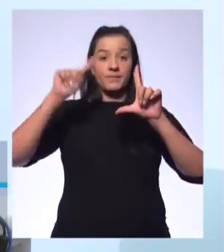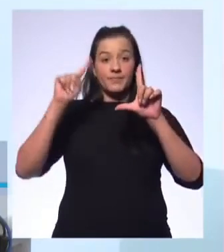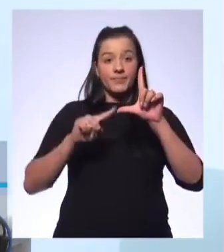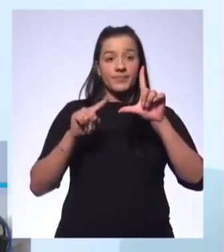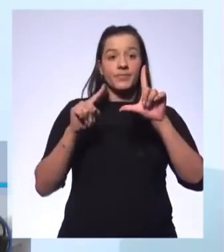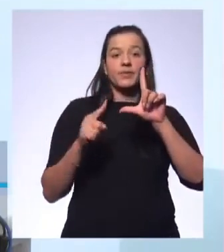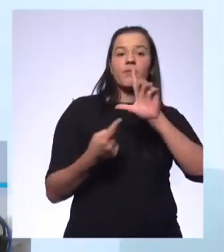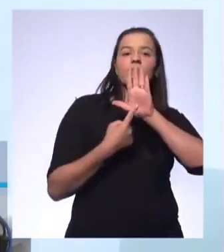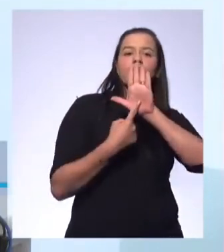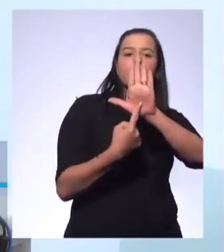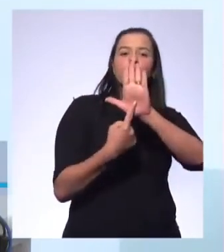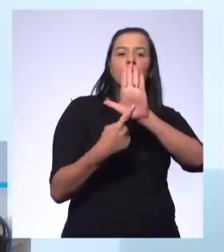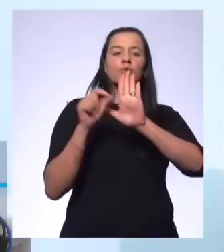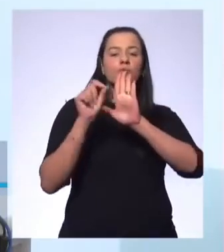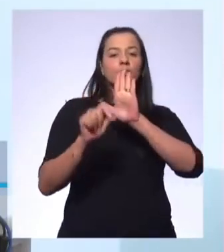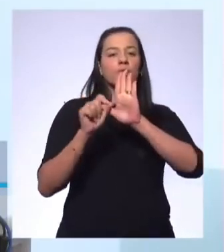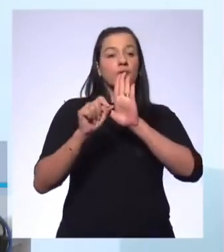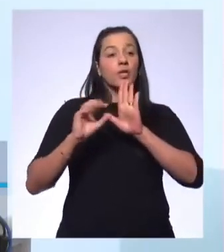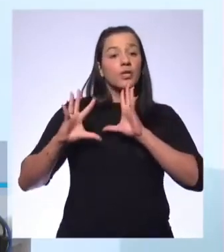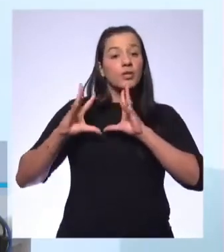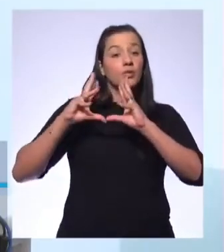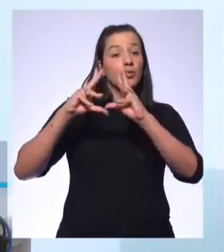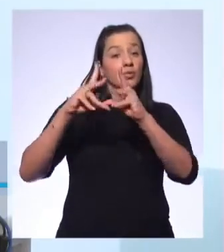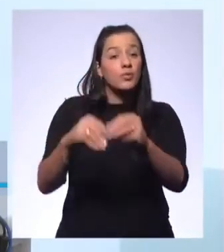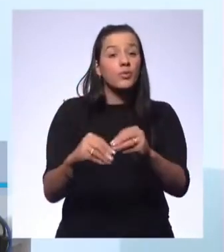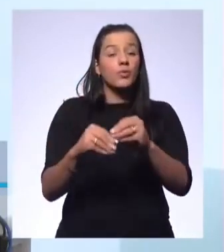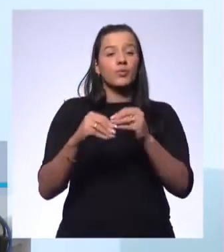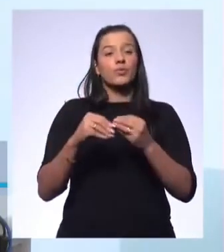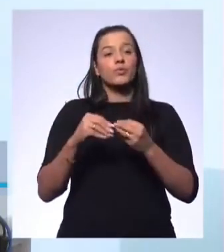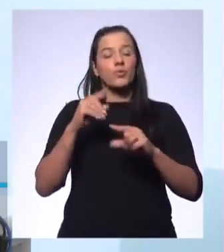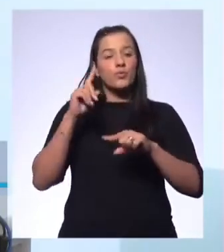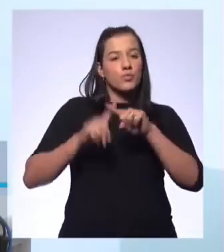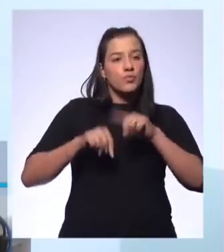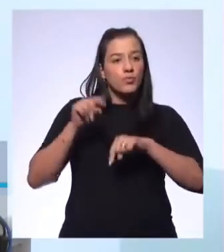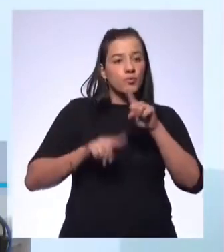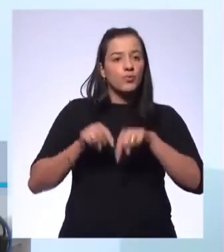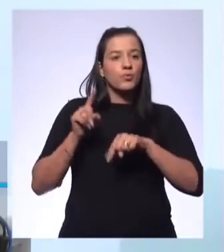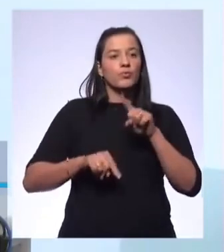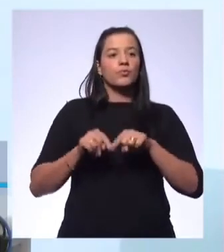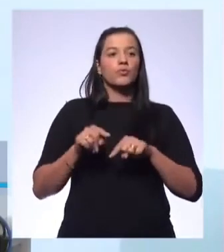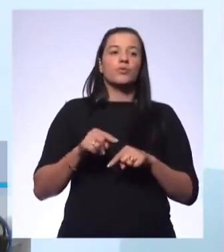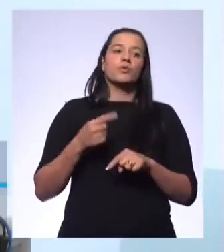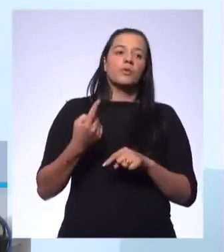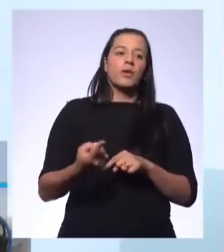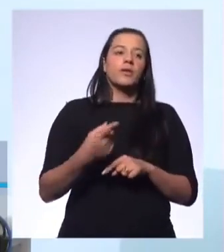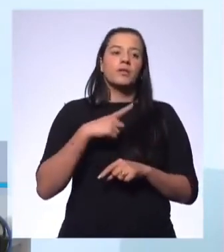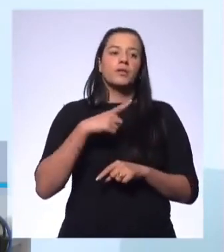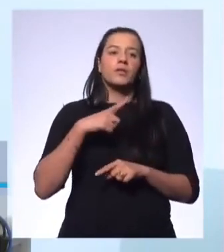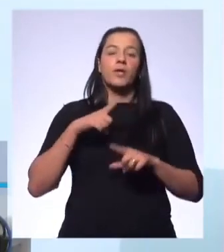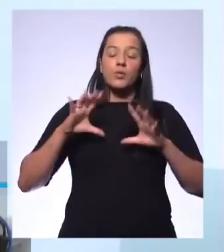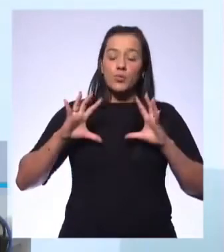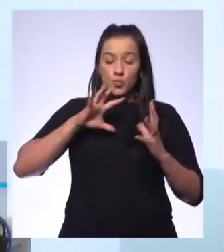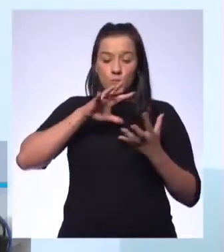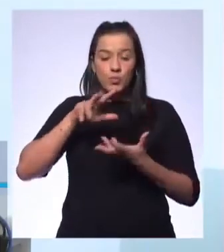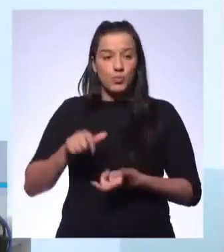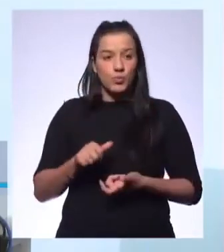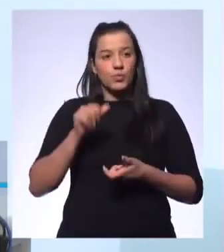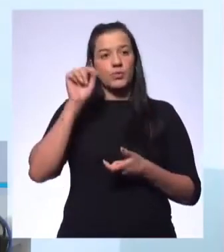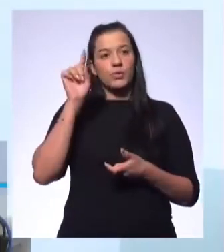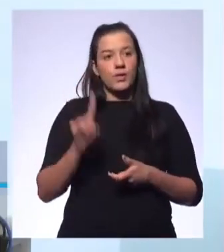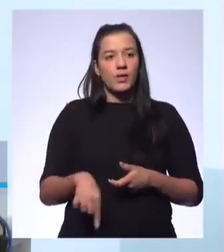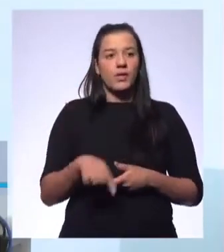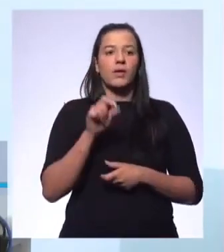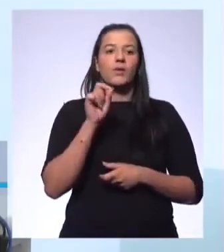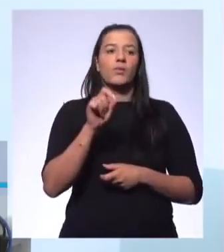num determinado momento, quase todos os produtos industrializados do mundo eram